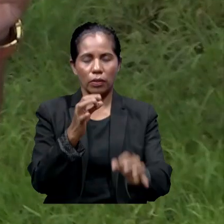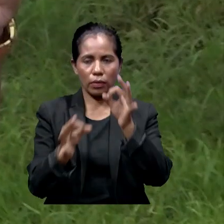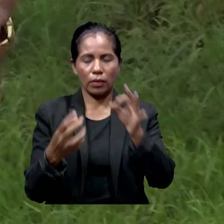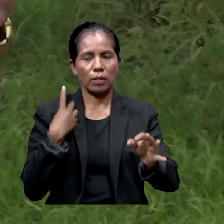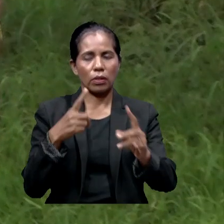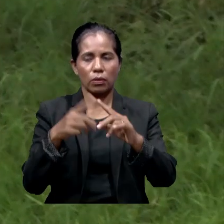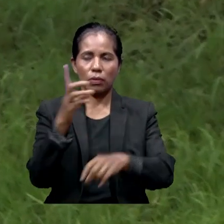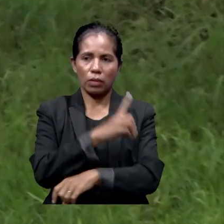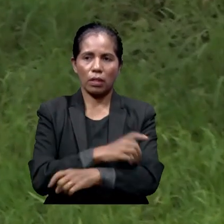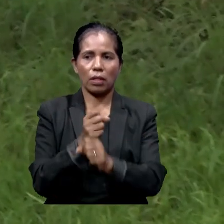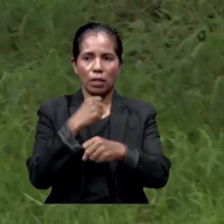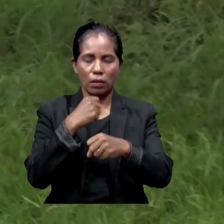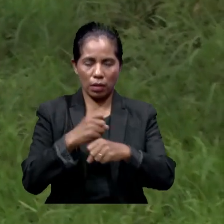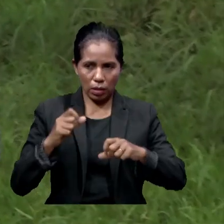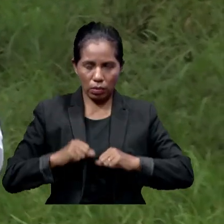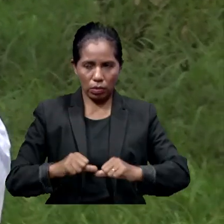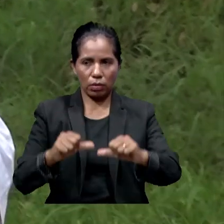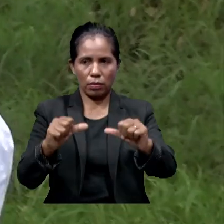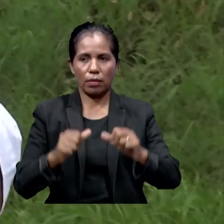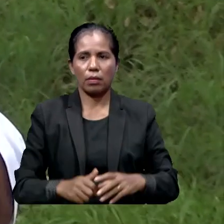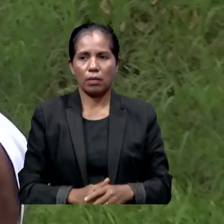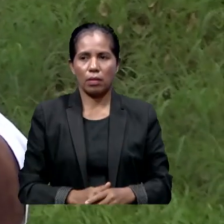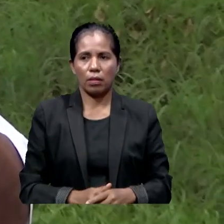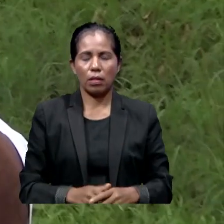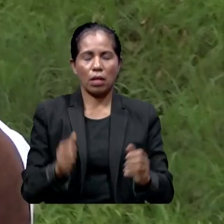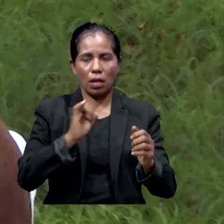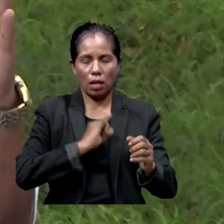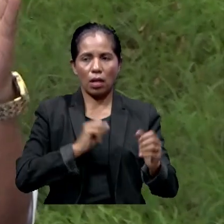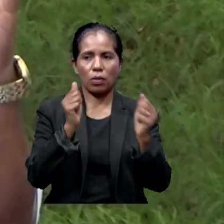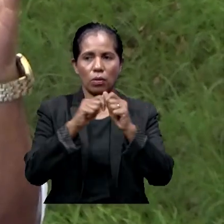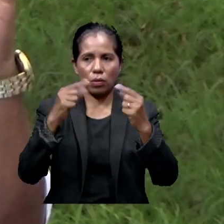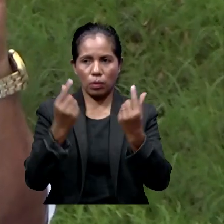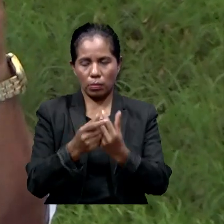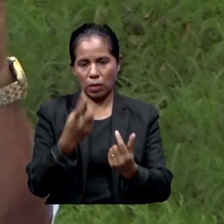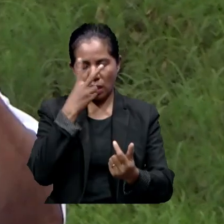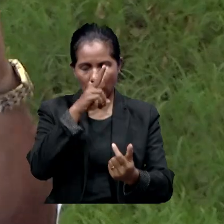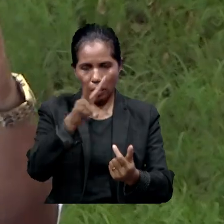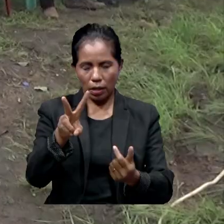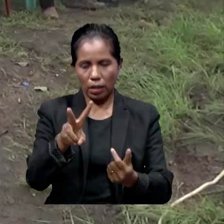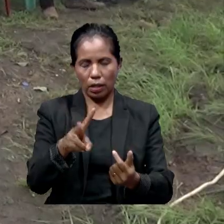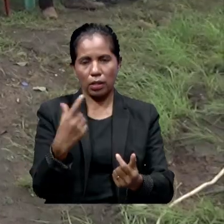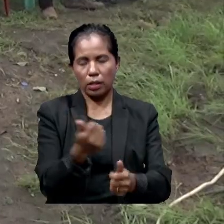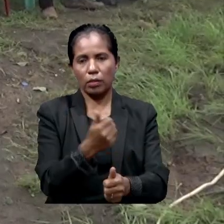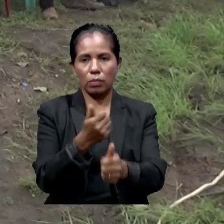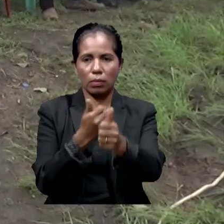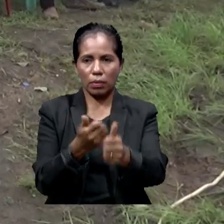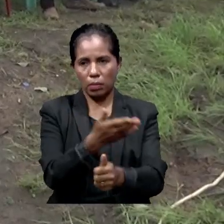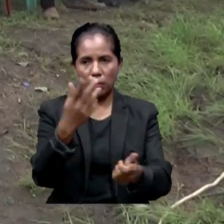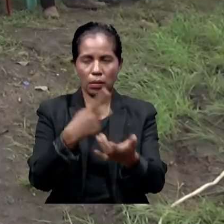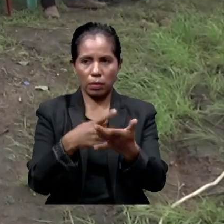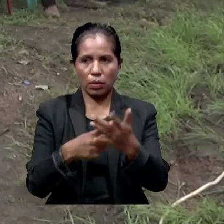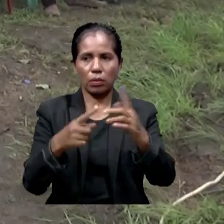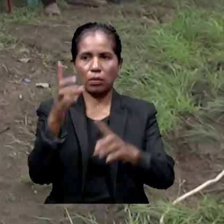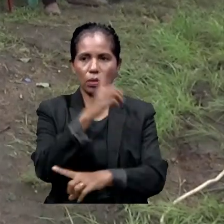halo continua how equipa hare bebek kita buat cina projeto tuir bebek ohin mayona